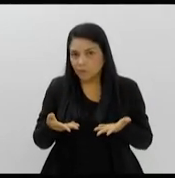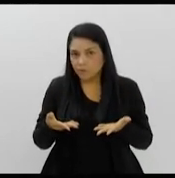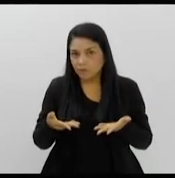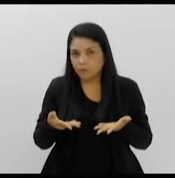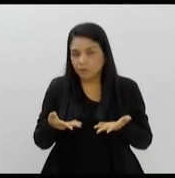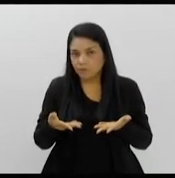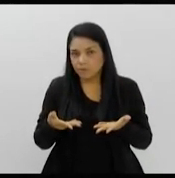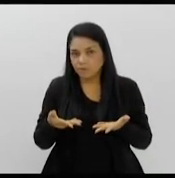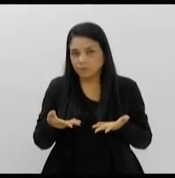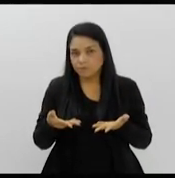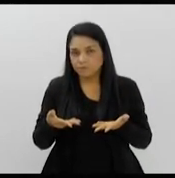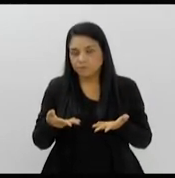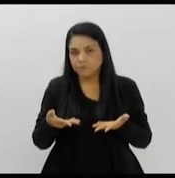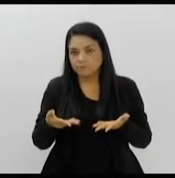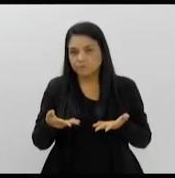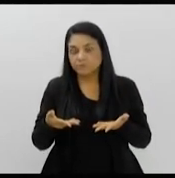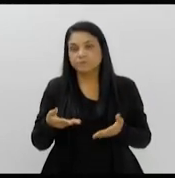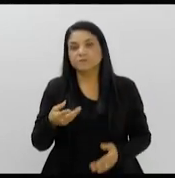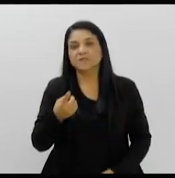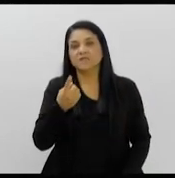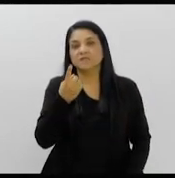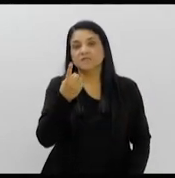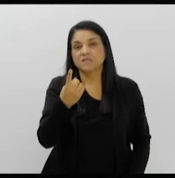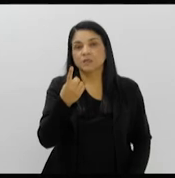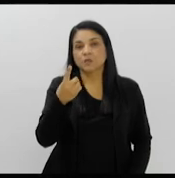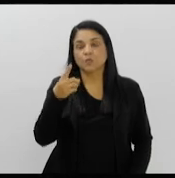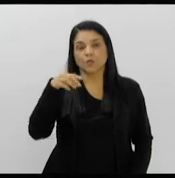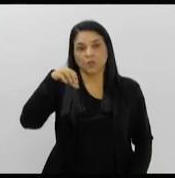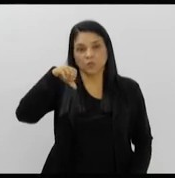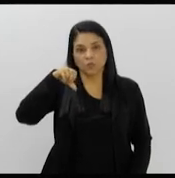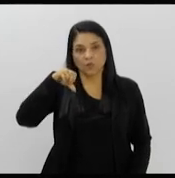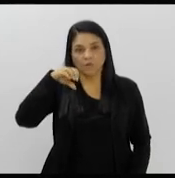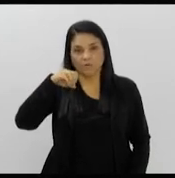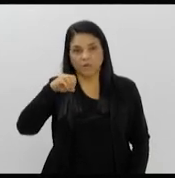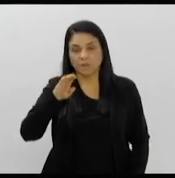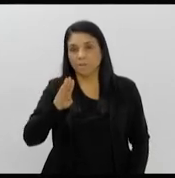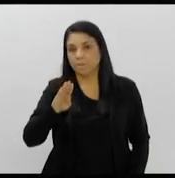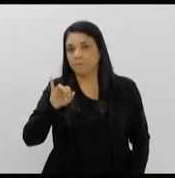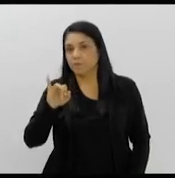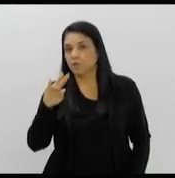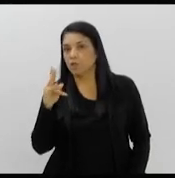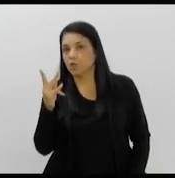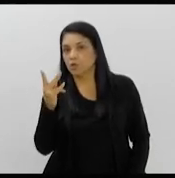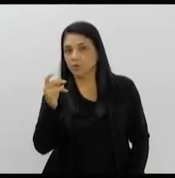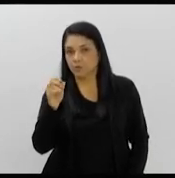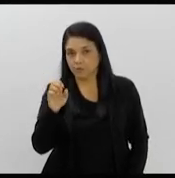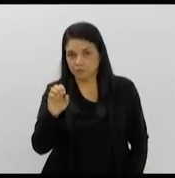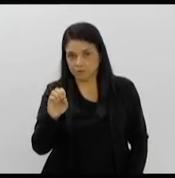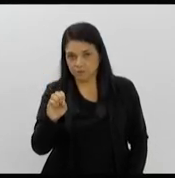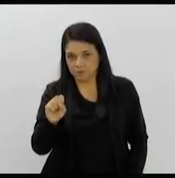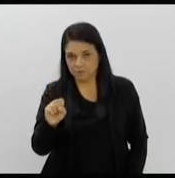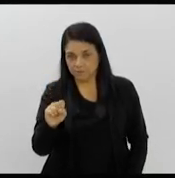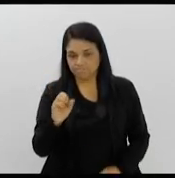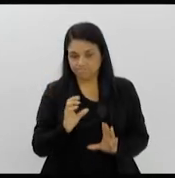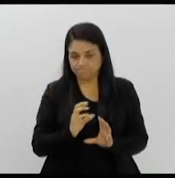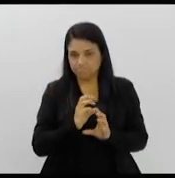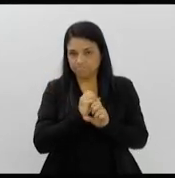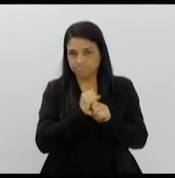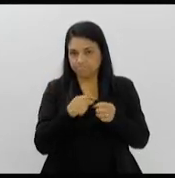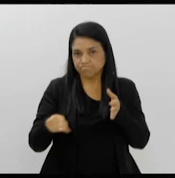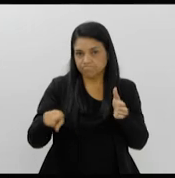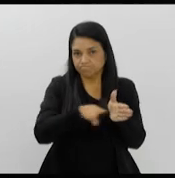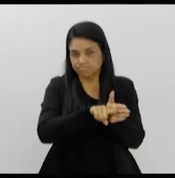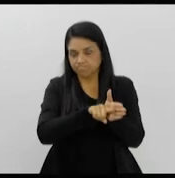atuarial na ordem de 190 bilhões acumulados até o ano